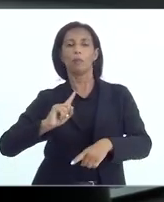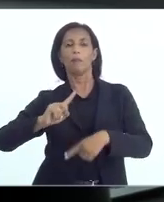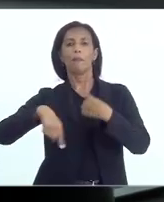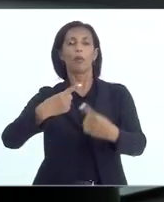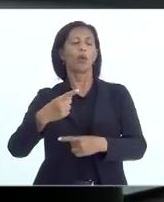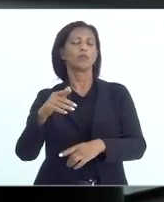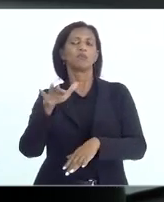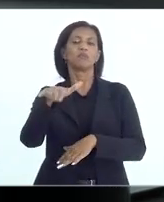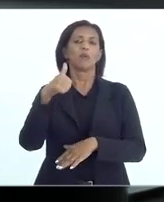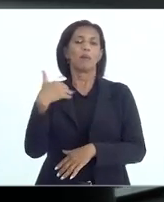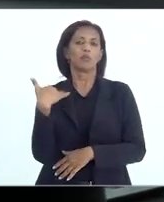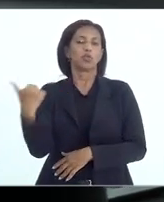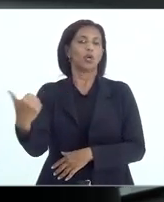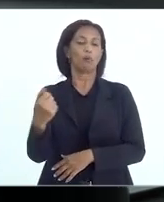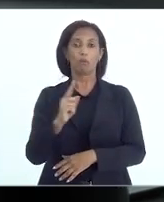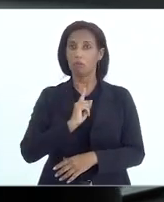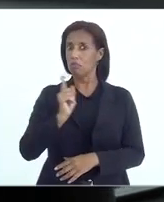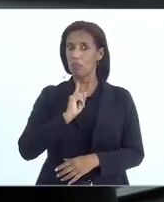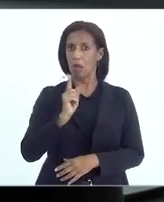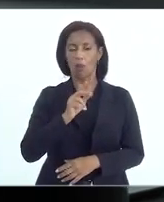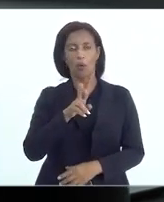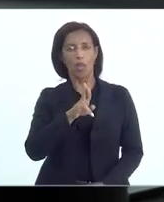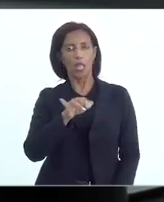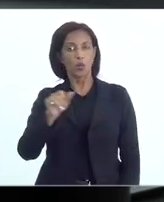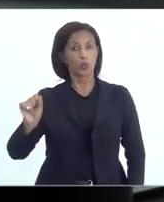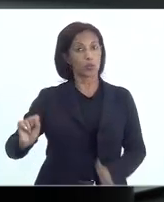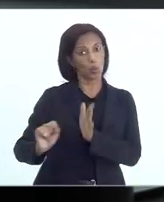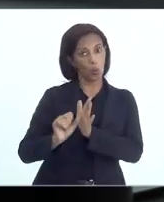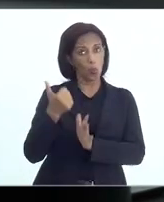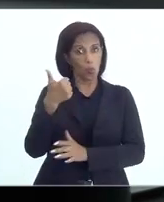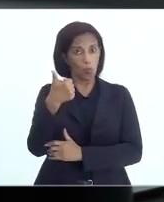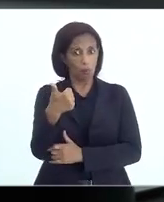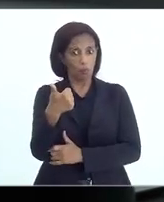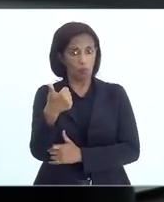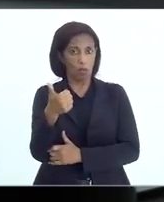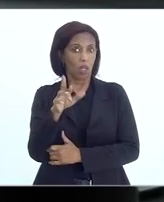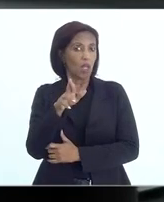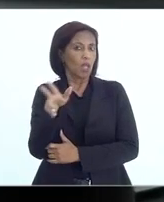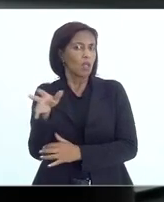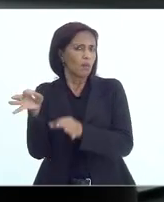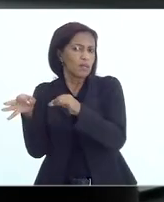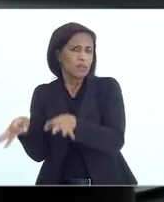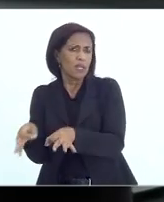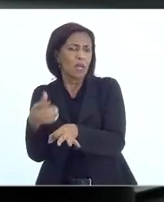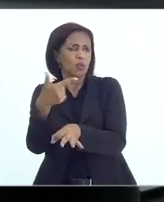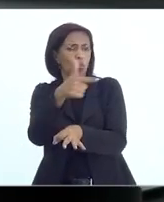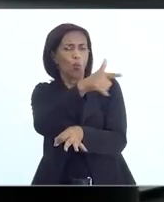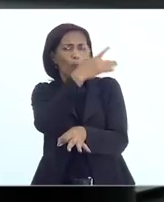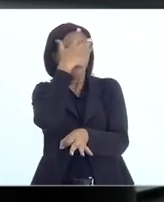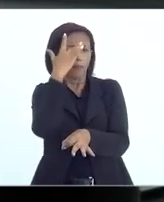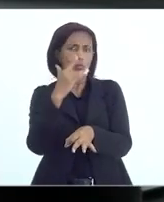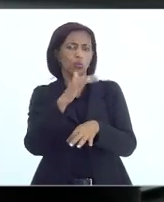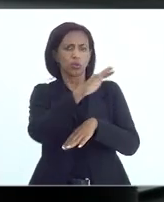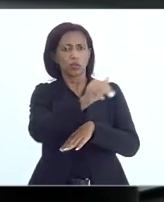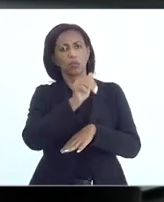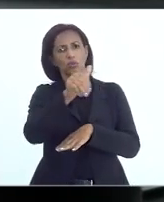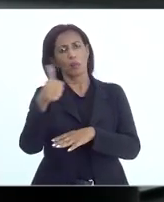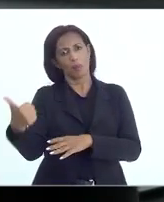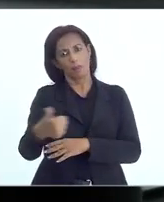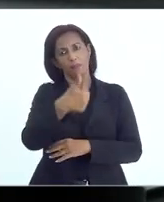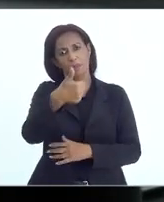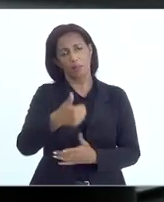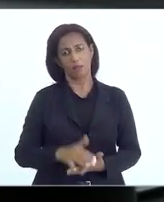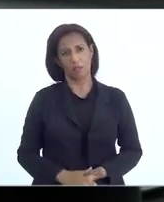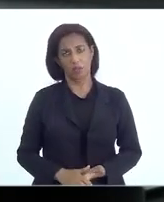próxima convocação porque essa relance ela foi feita uma vez e não é justo com os candidatos que são chamados a